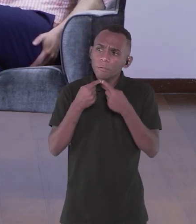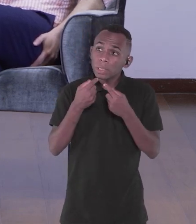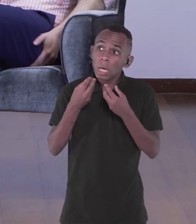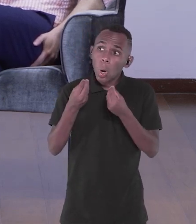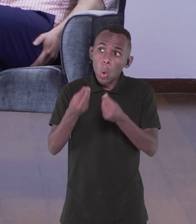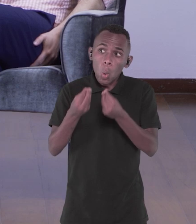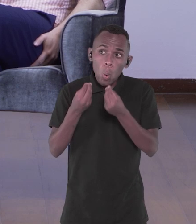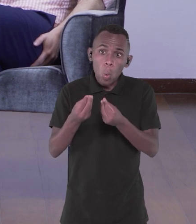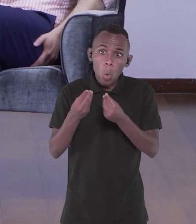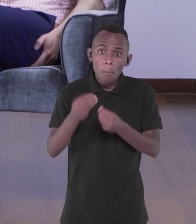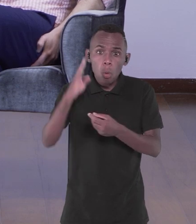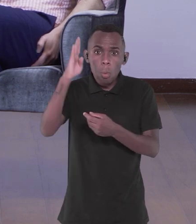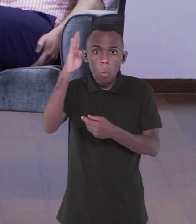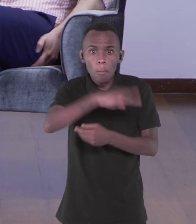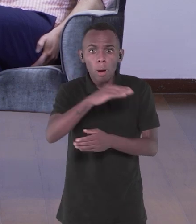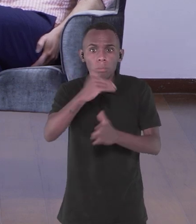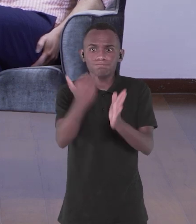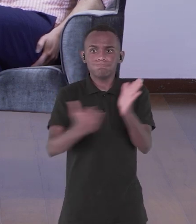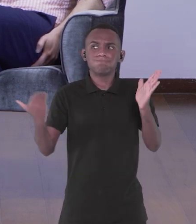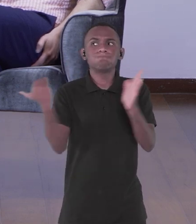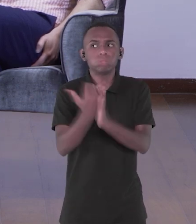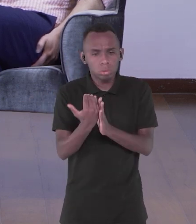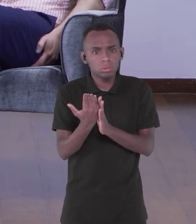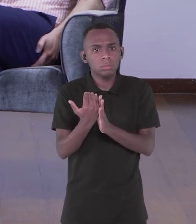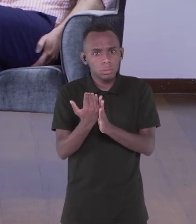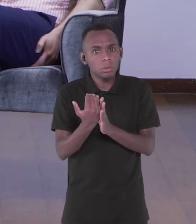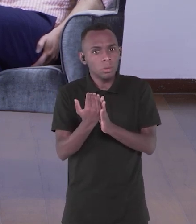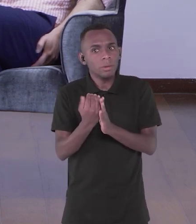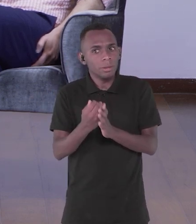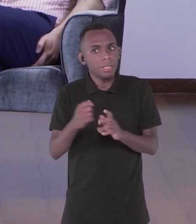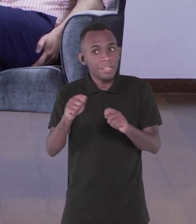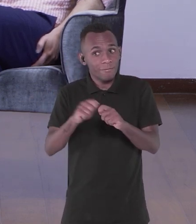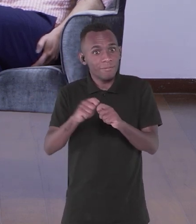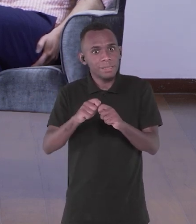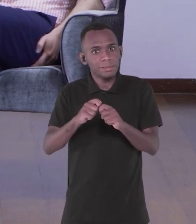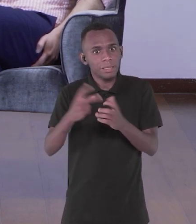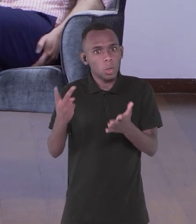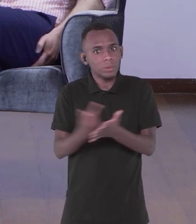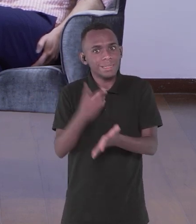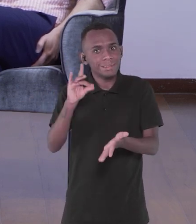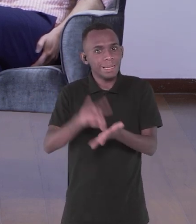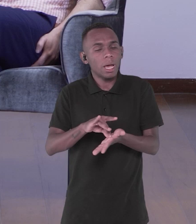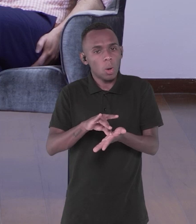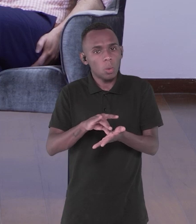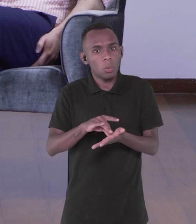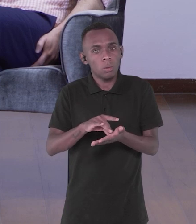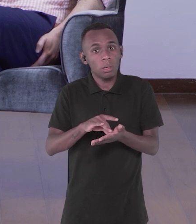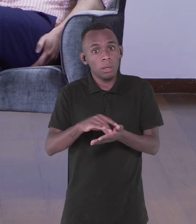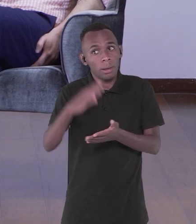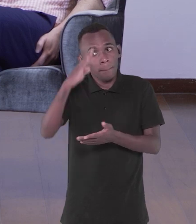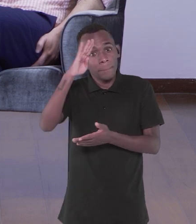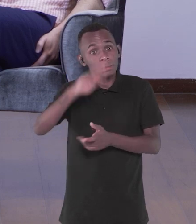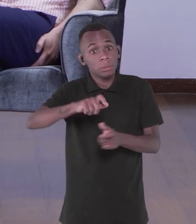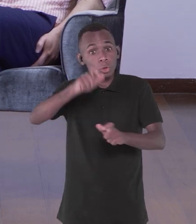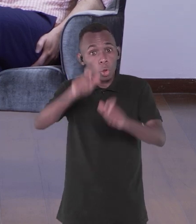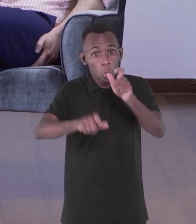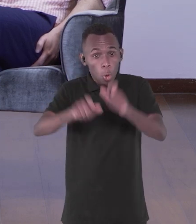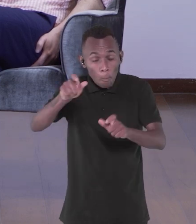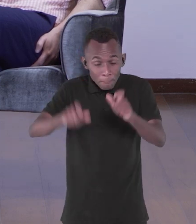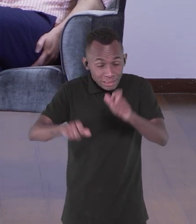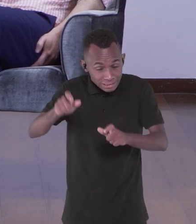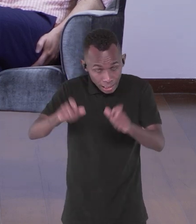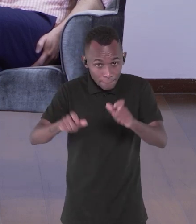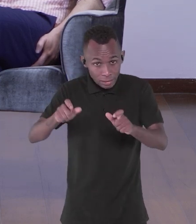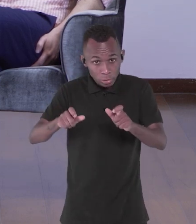do mal, às vezes, quando você vê o que é feito, né? Principalmente com pessoas absolutamente